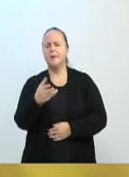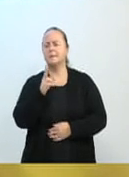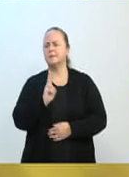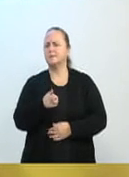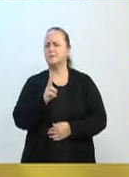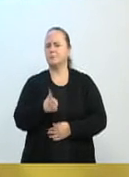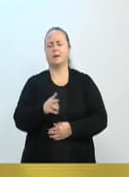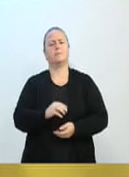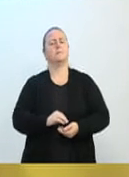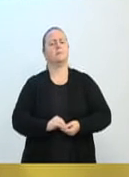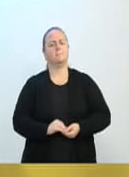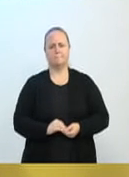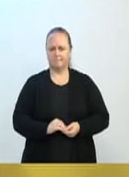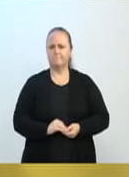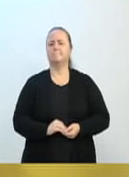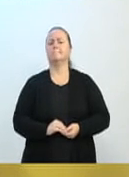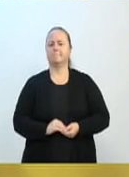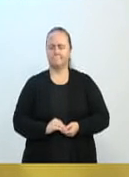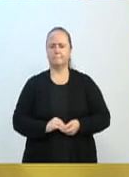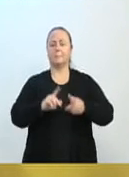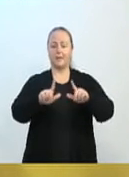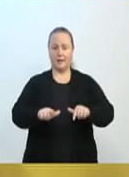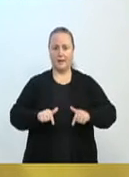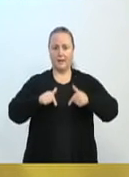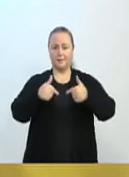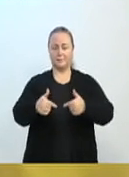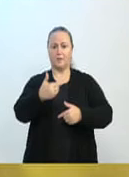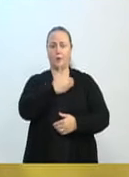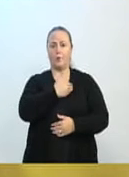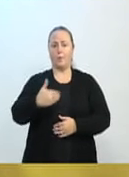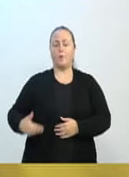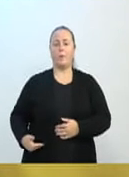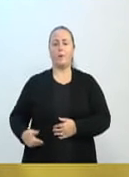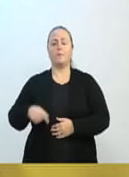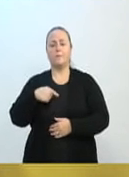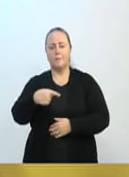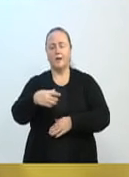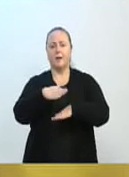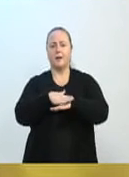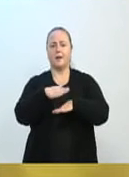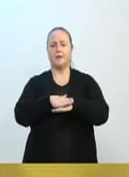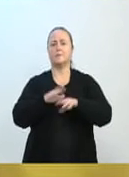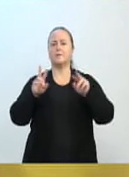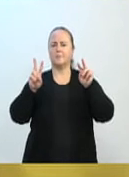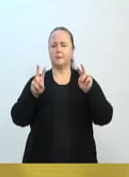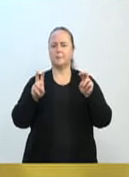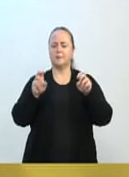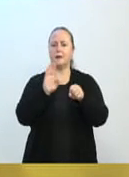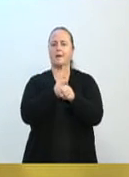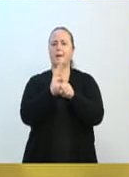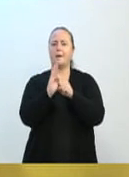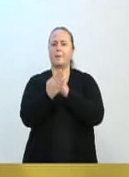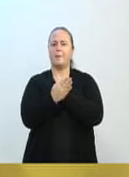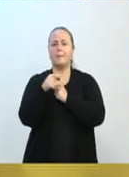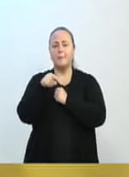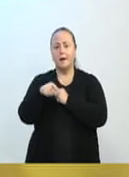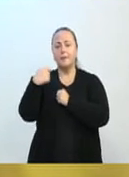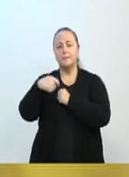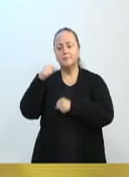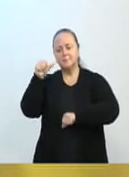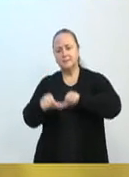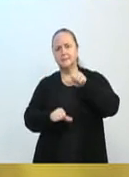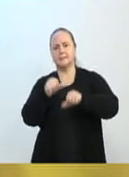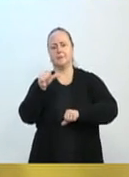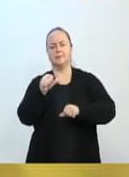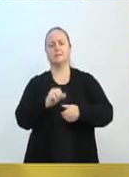continuar cobrando são ações que o governo tem feito com relação aos nossos bairros que precisa ser destacado